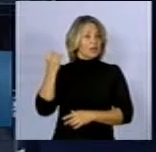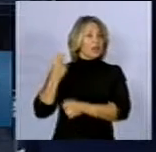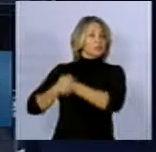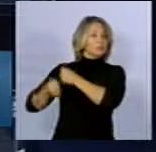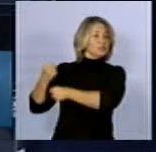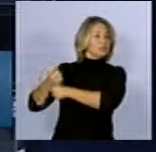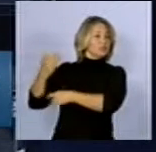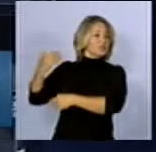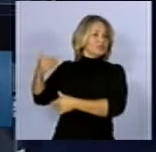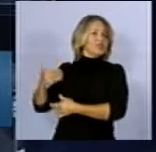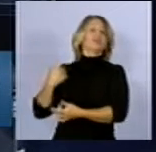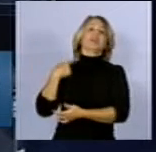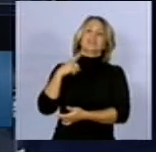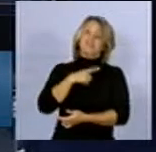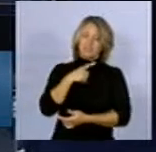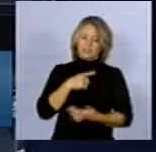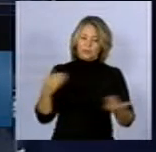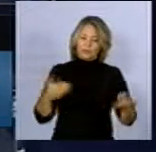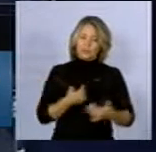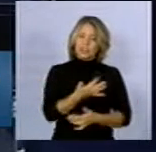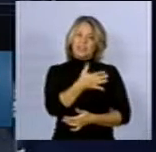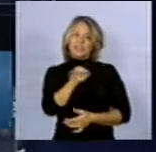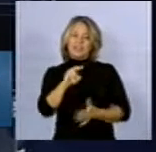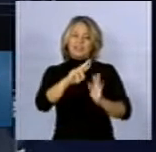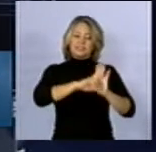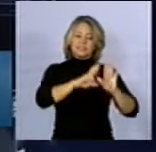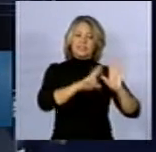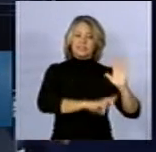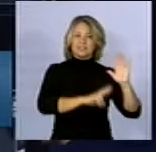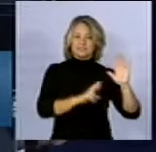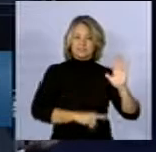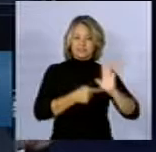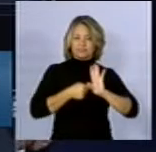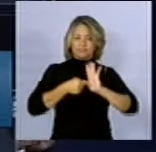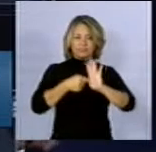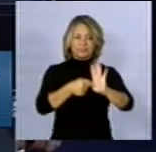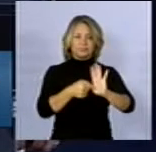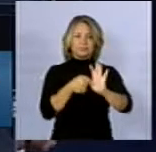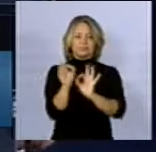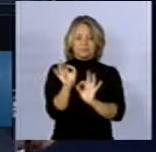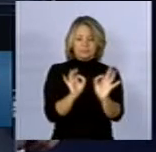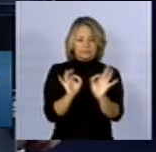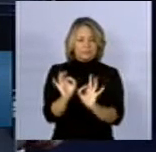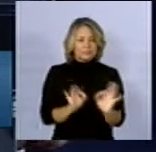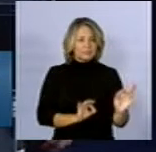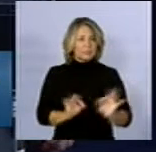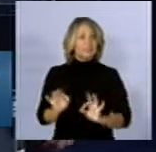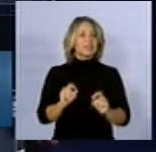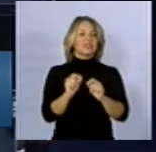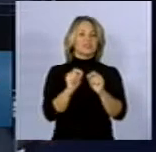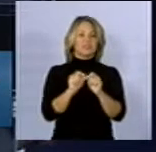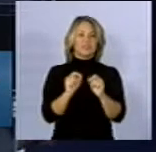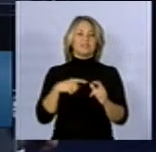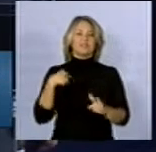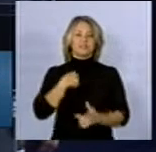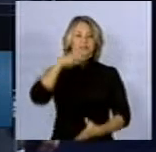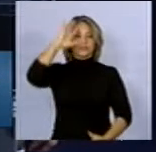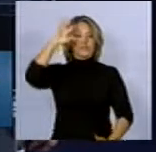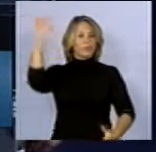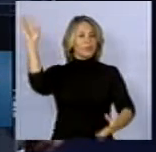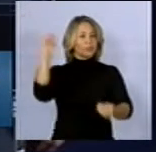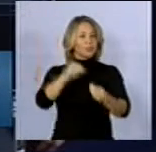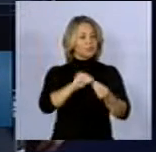temos 10 relatórios extensivos, fornecendo evidência que levou então à conclusão